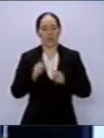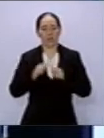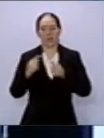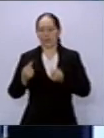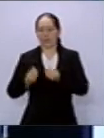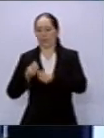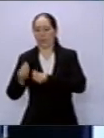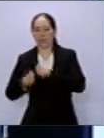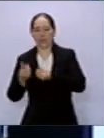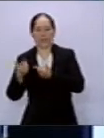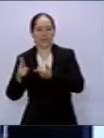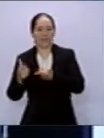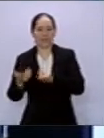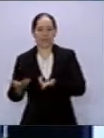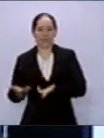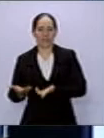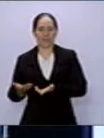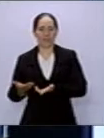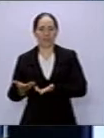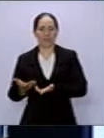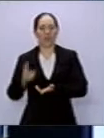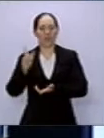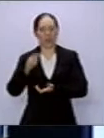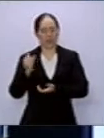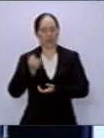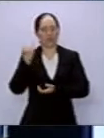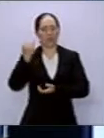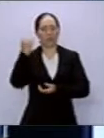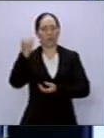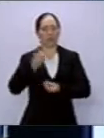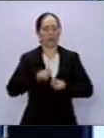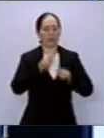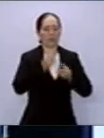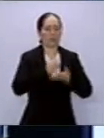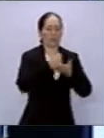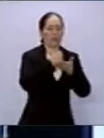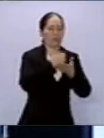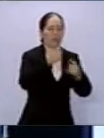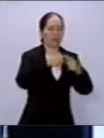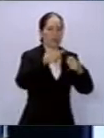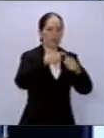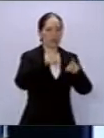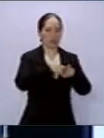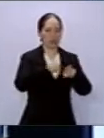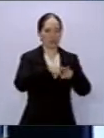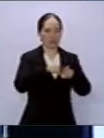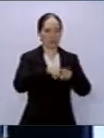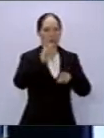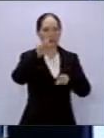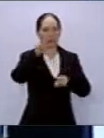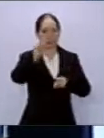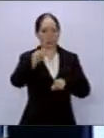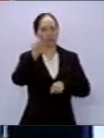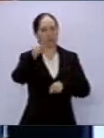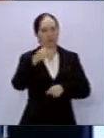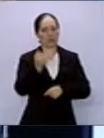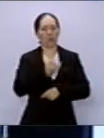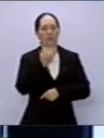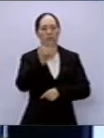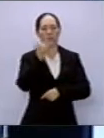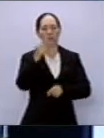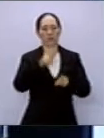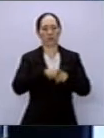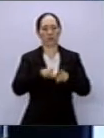então se dar condições a extremamente importante para isso o investimento no SUS para nós extremamente importante